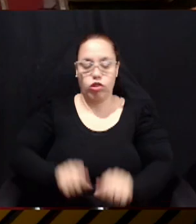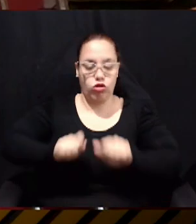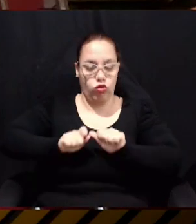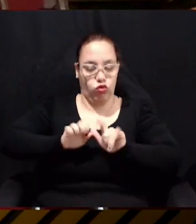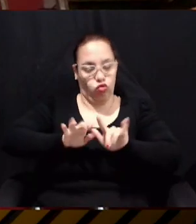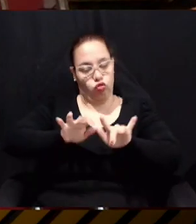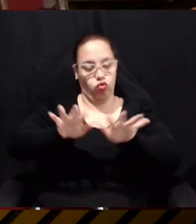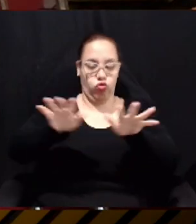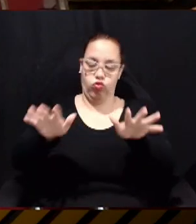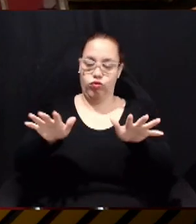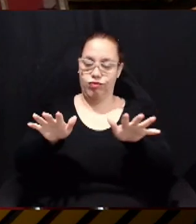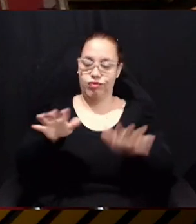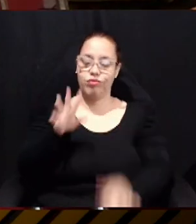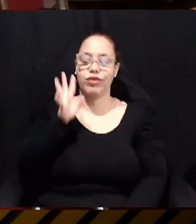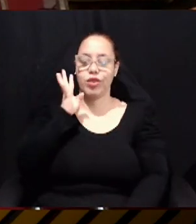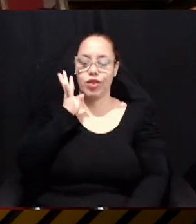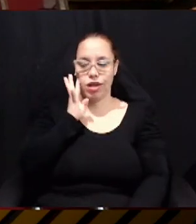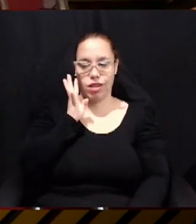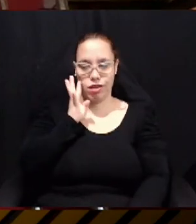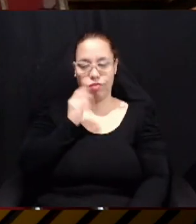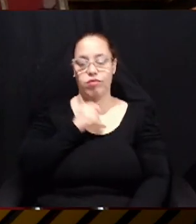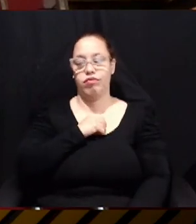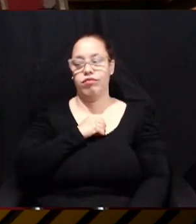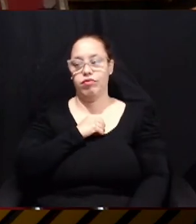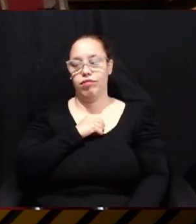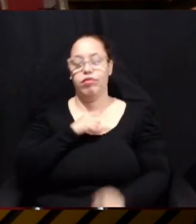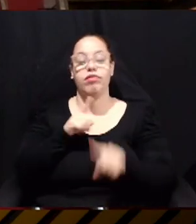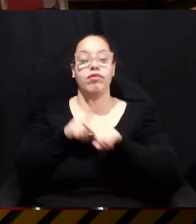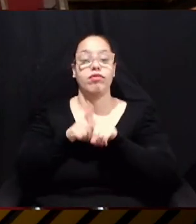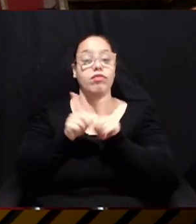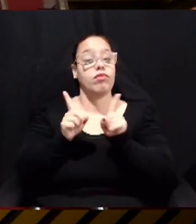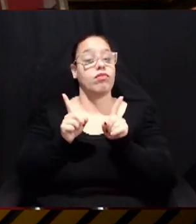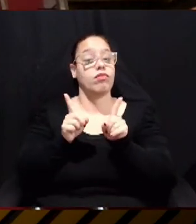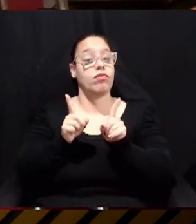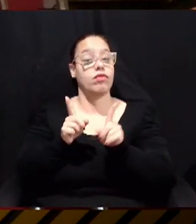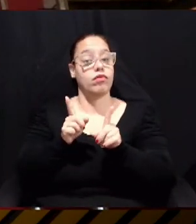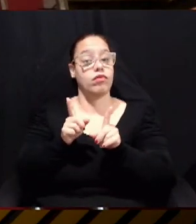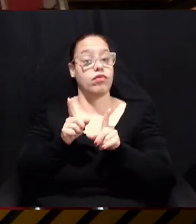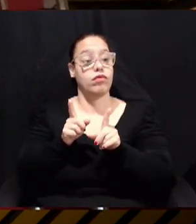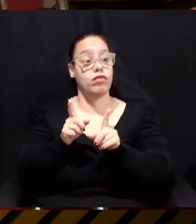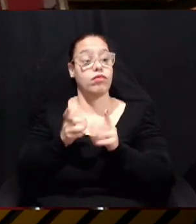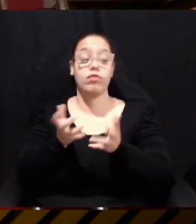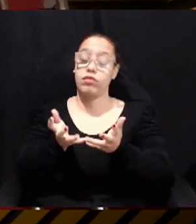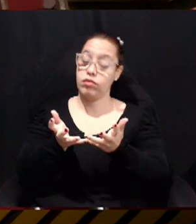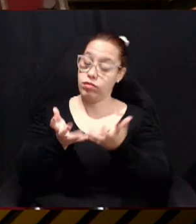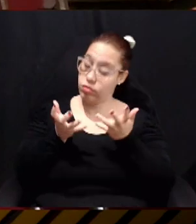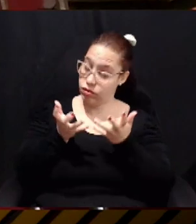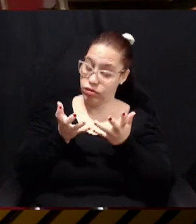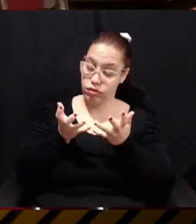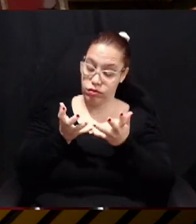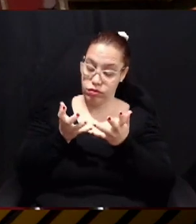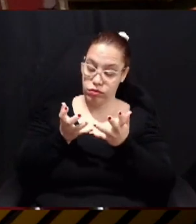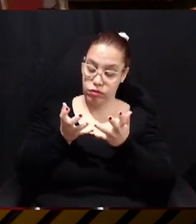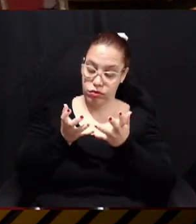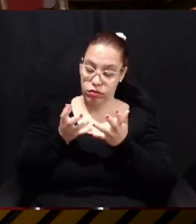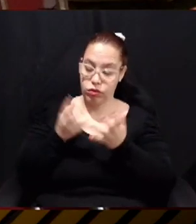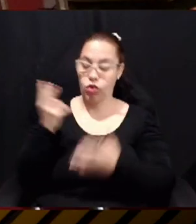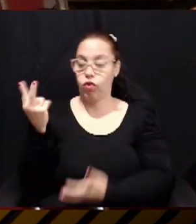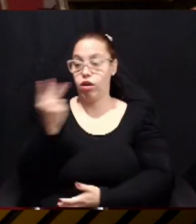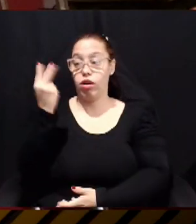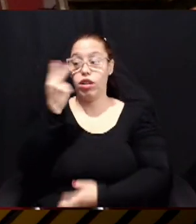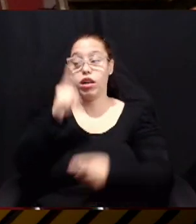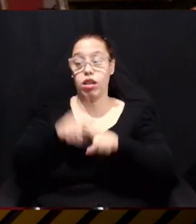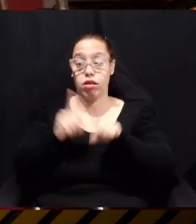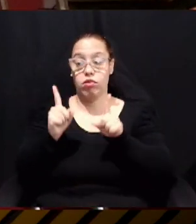maneira, assim, sabe? Mais do que realmente prêmios em si. A gente sempre quer, né, que seja valorizado, mas eu procuro